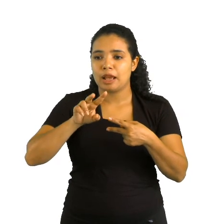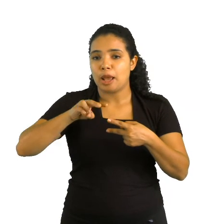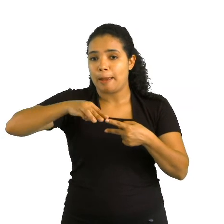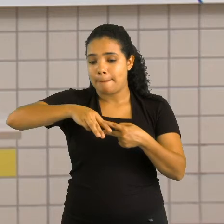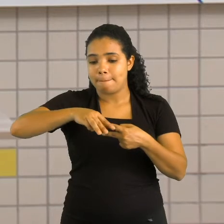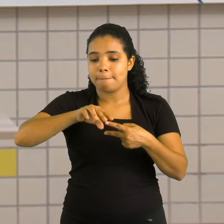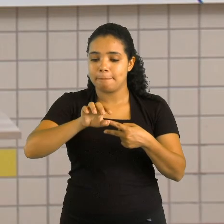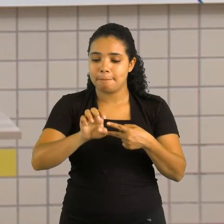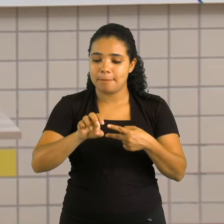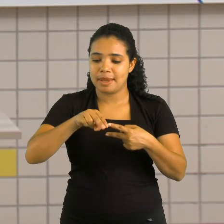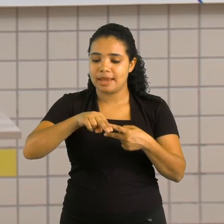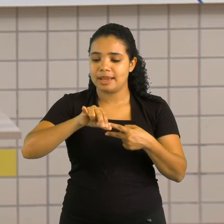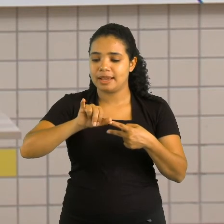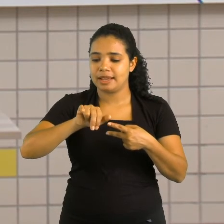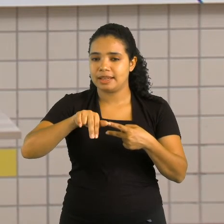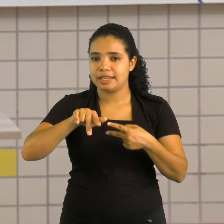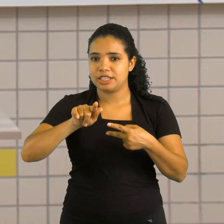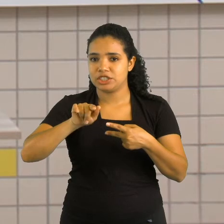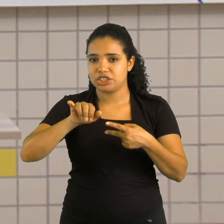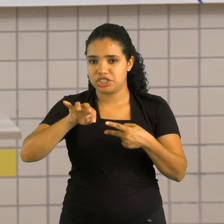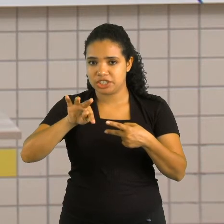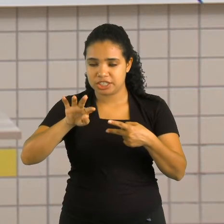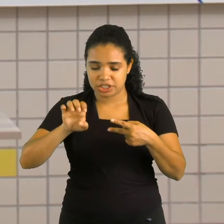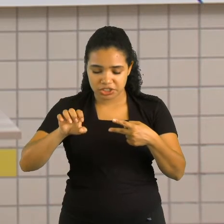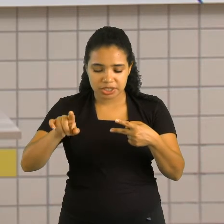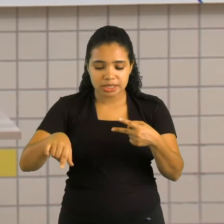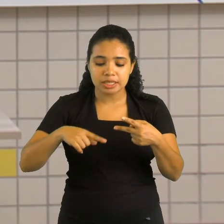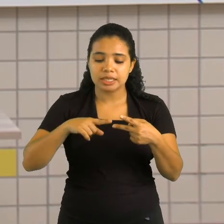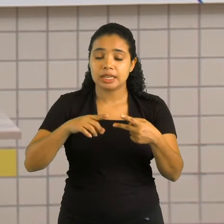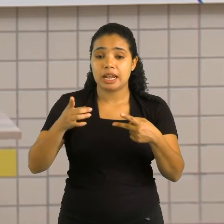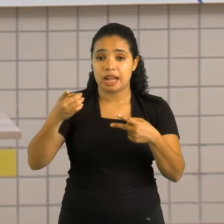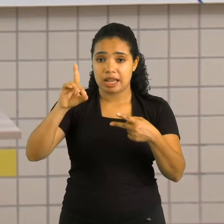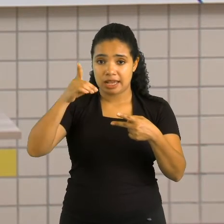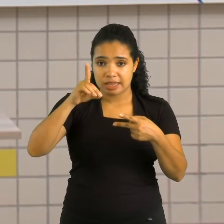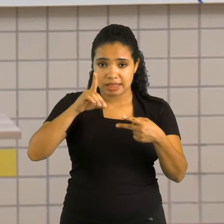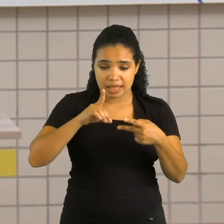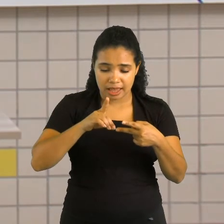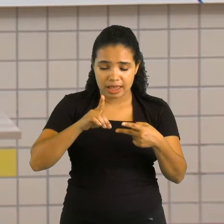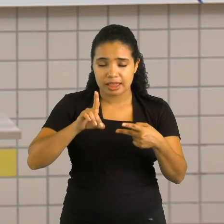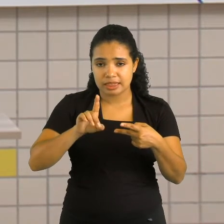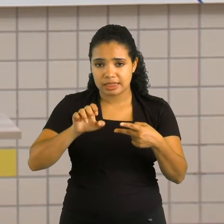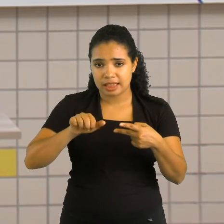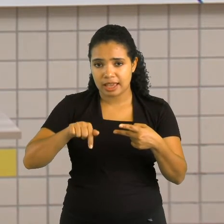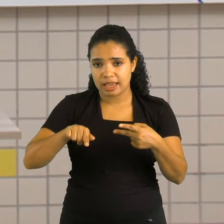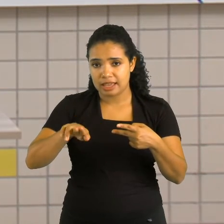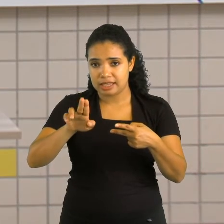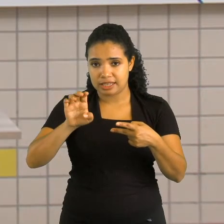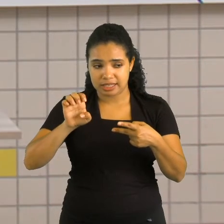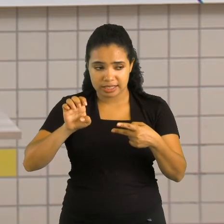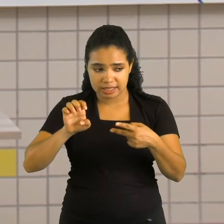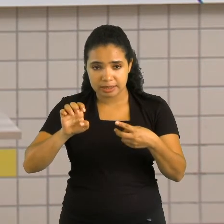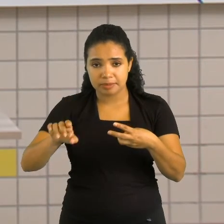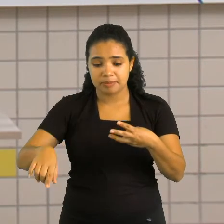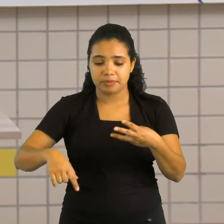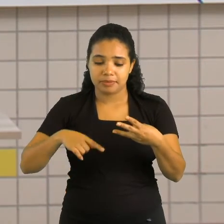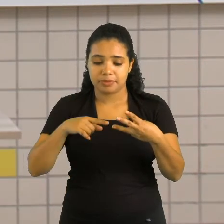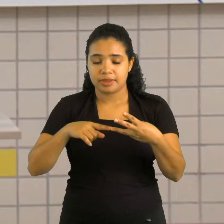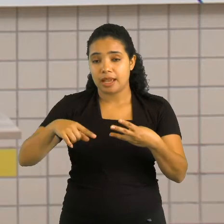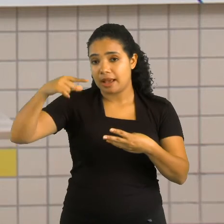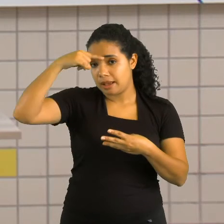resposta. Parabéns, a dengue. Gripe e resfriado são viroses